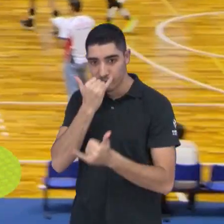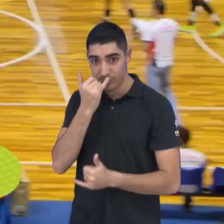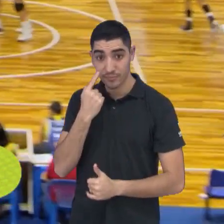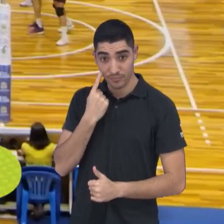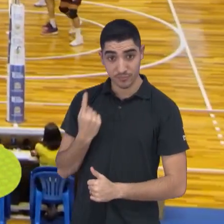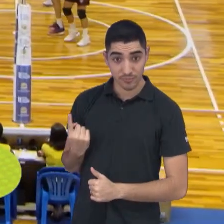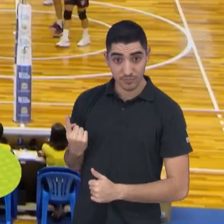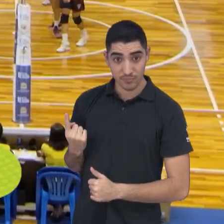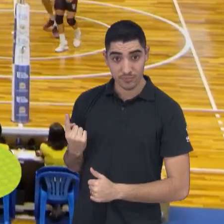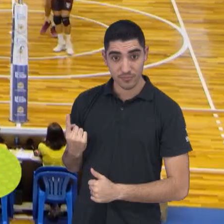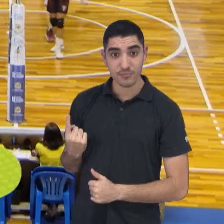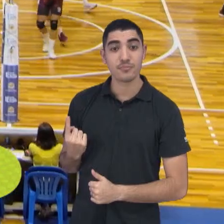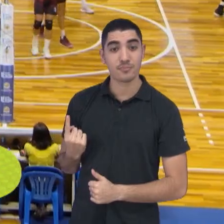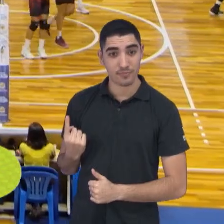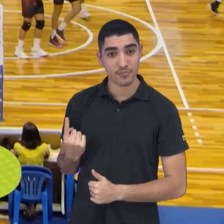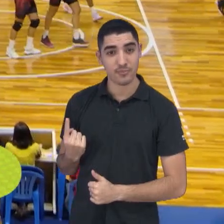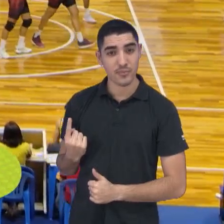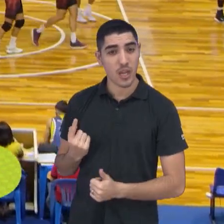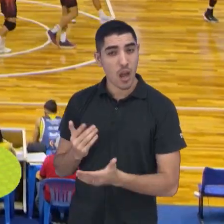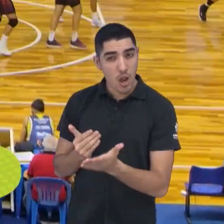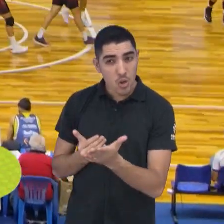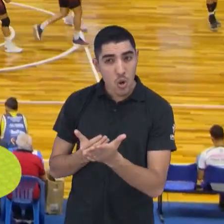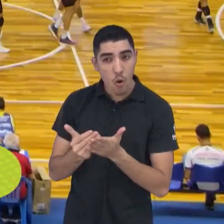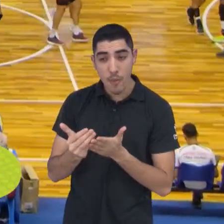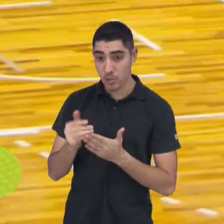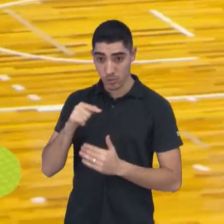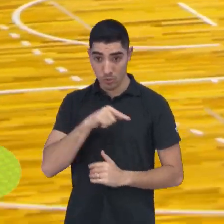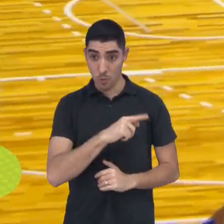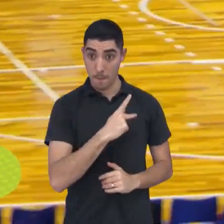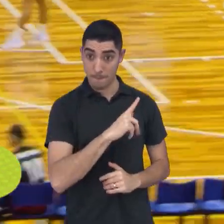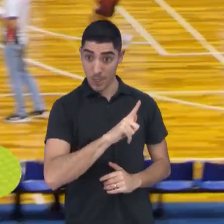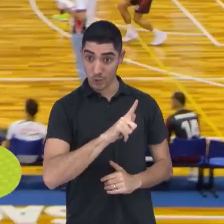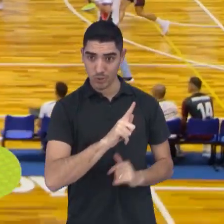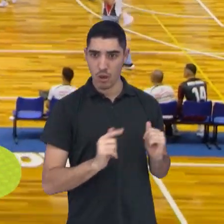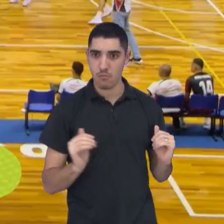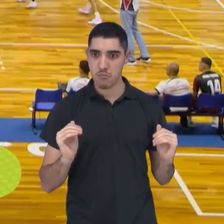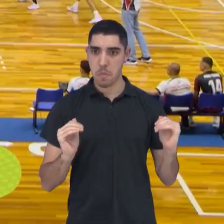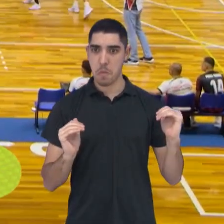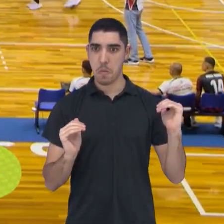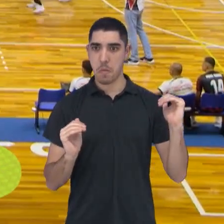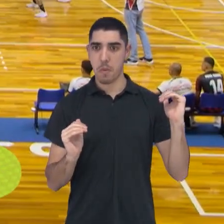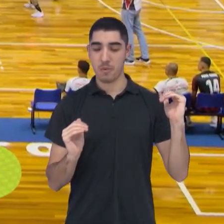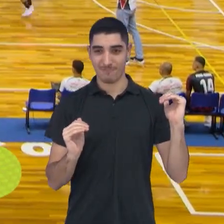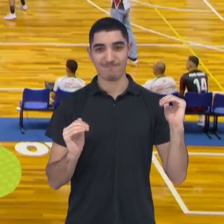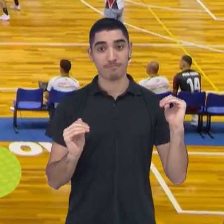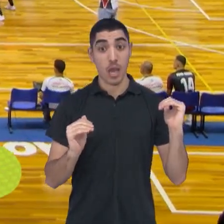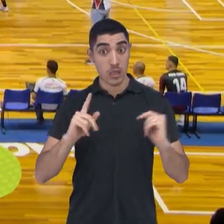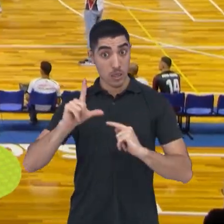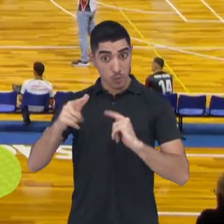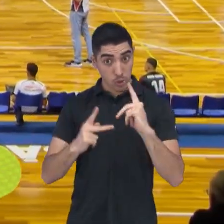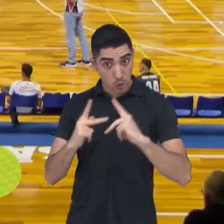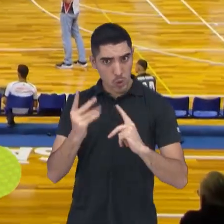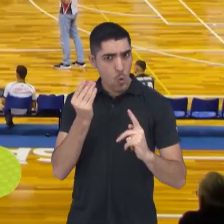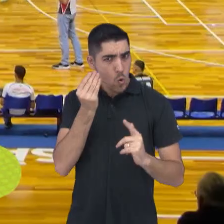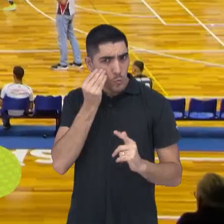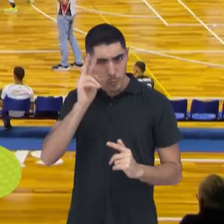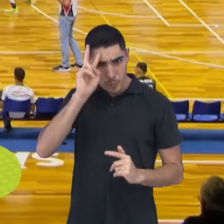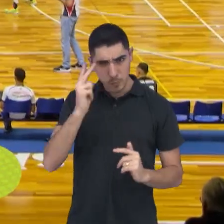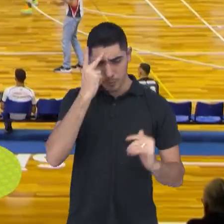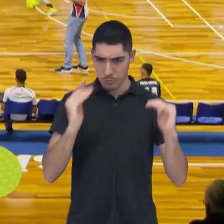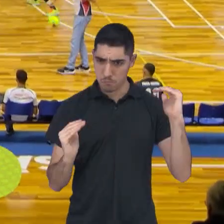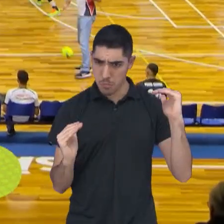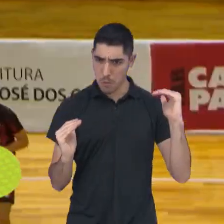deixando o time visitante construir uma pequena vantagem. Com o passar do tempo, o São José reagiu e a partida